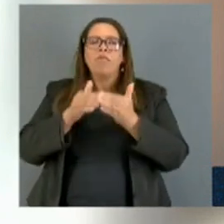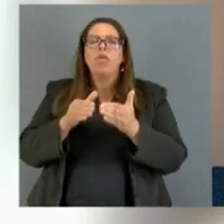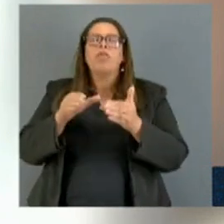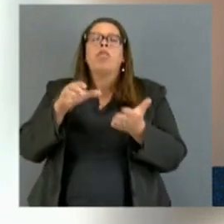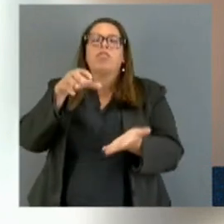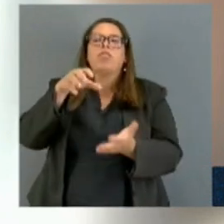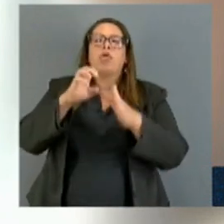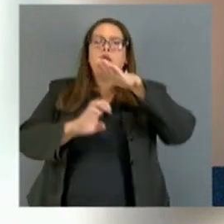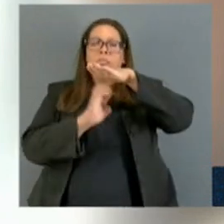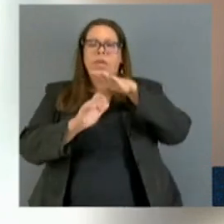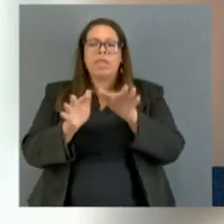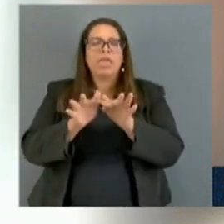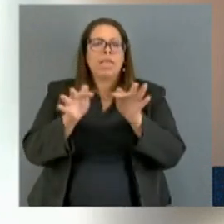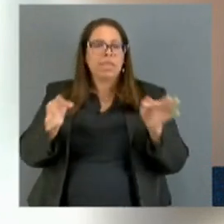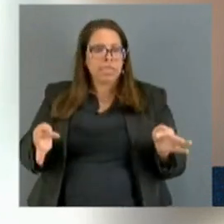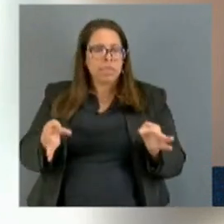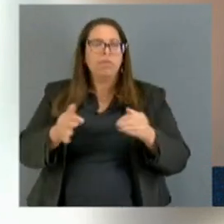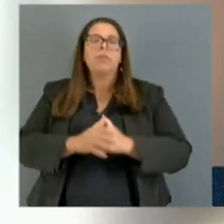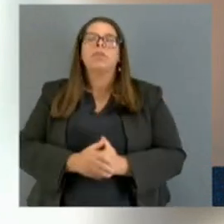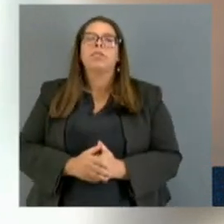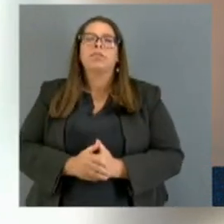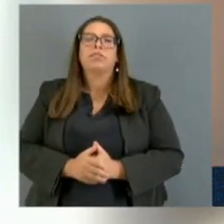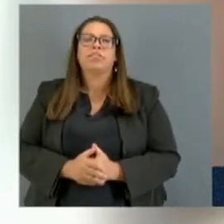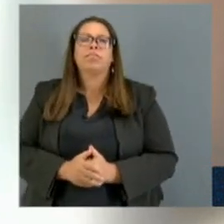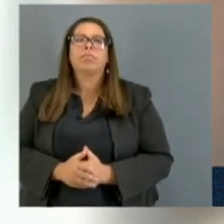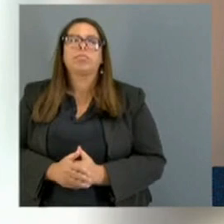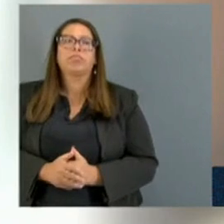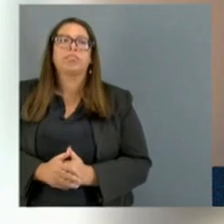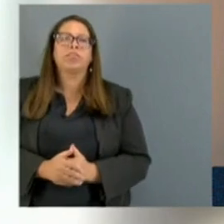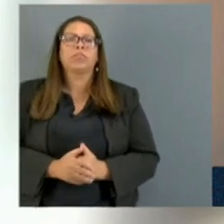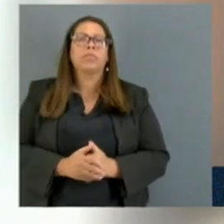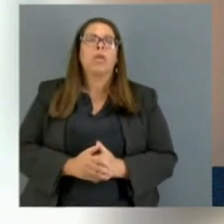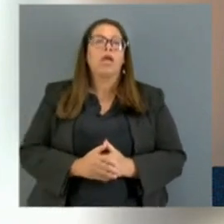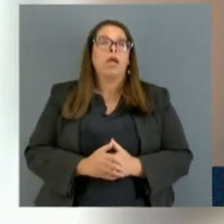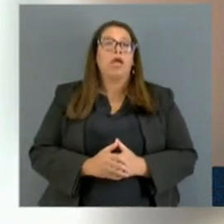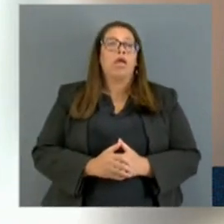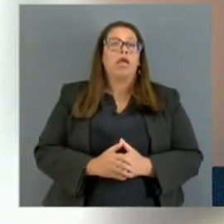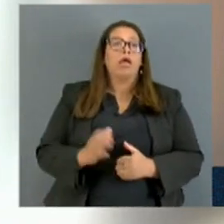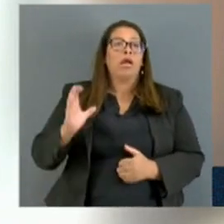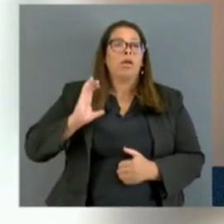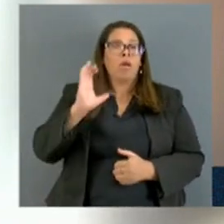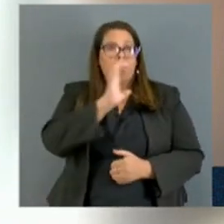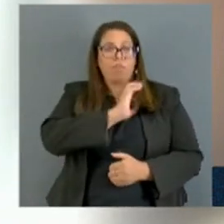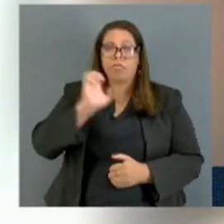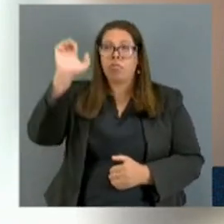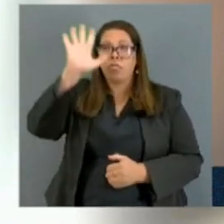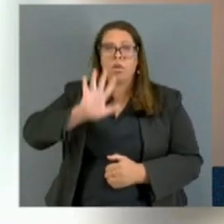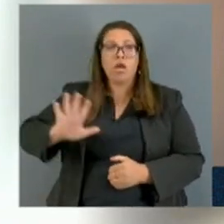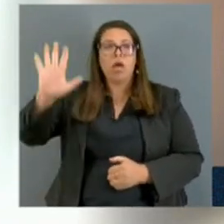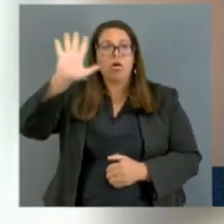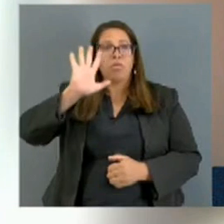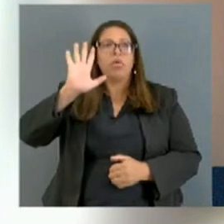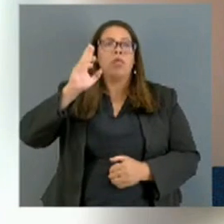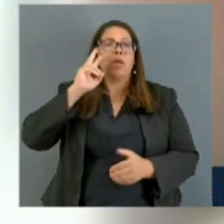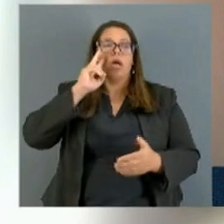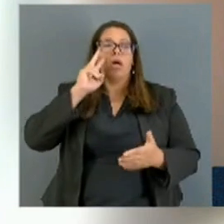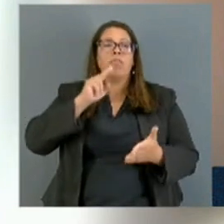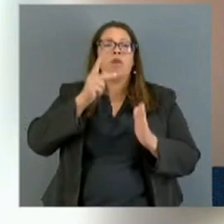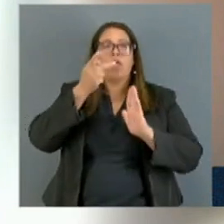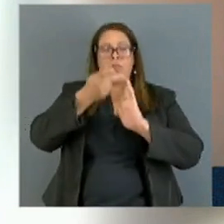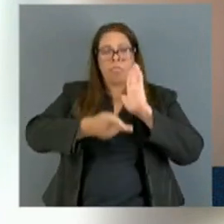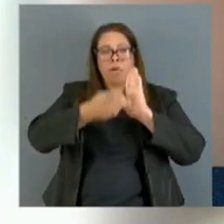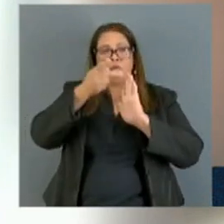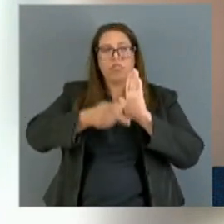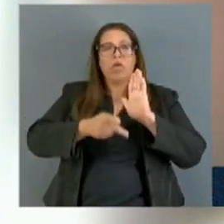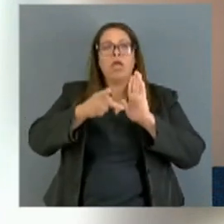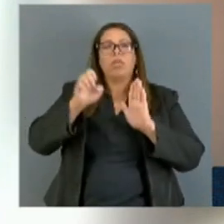porte e de startups. A título comparativo, a Comissão Europeia realizou um estudo de impacto regulatório do AI Act, recém-aprovado, e